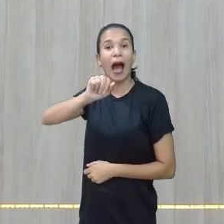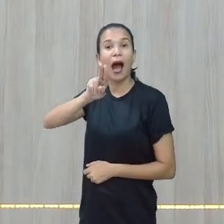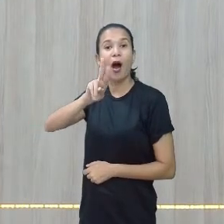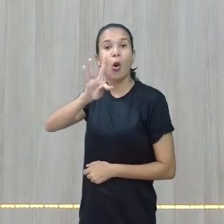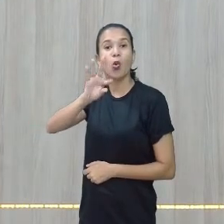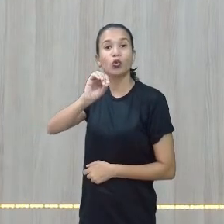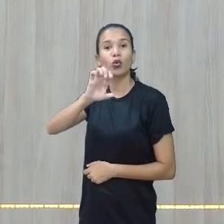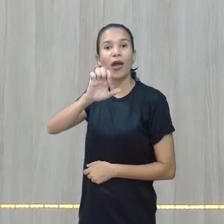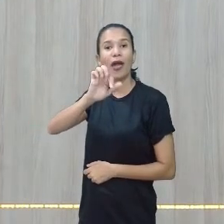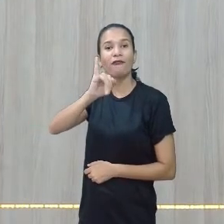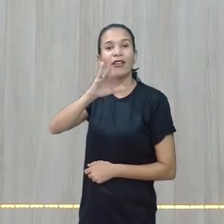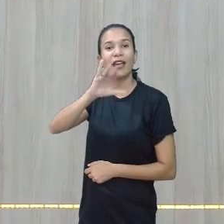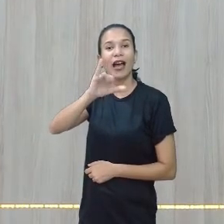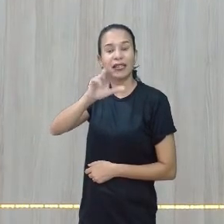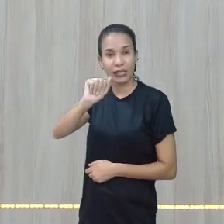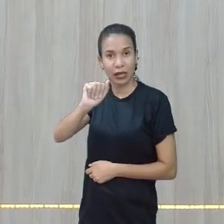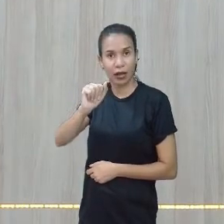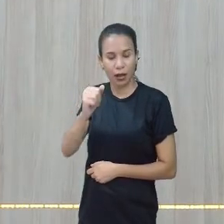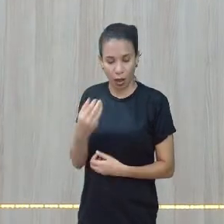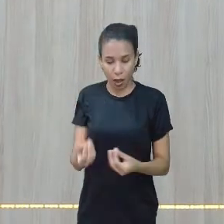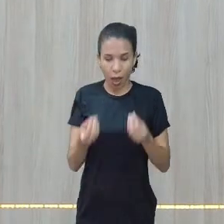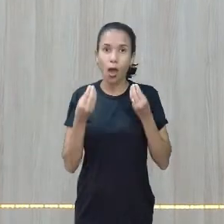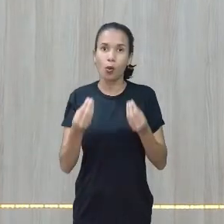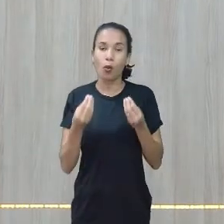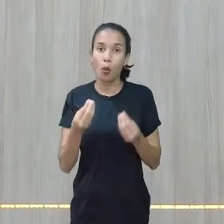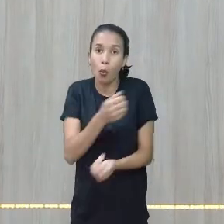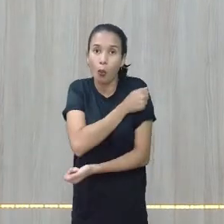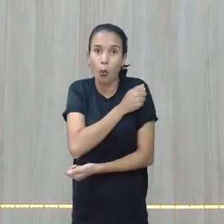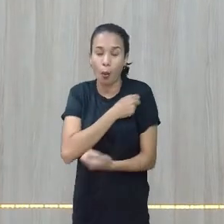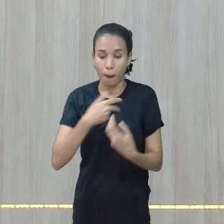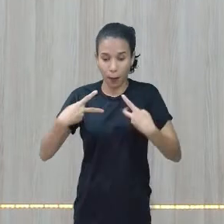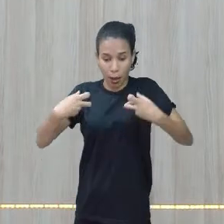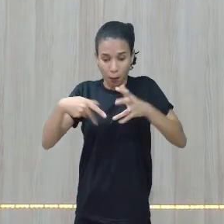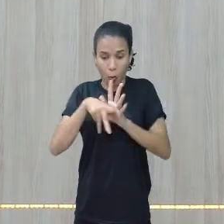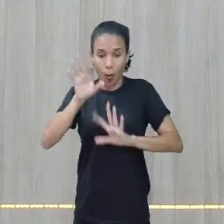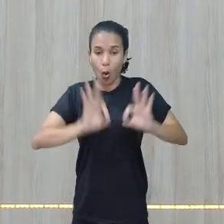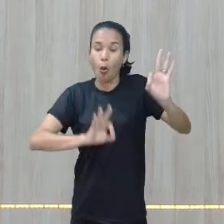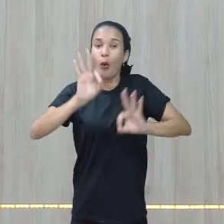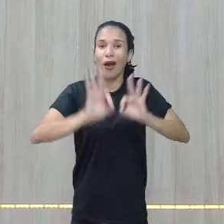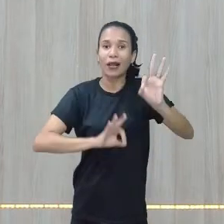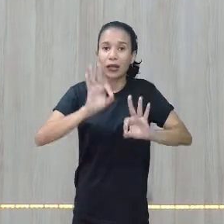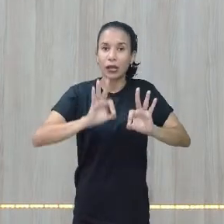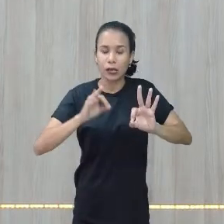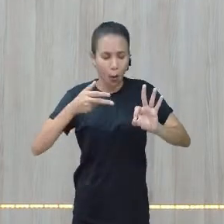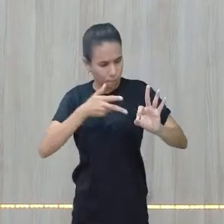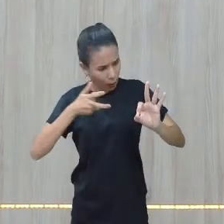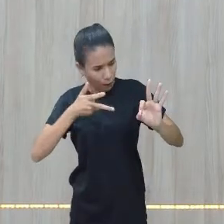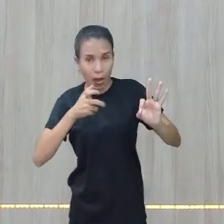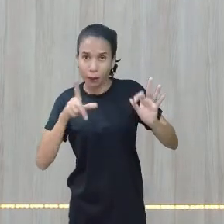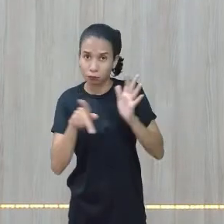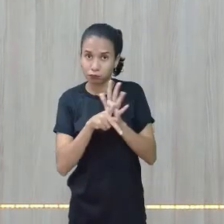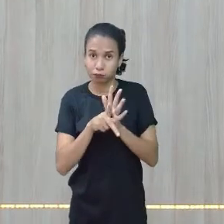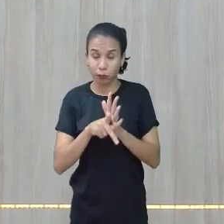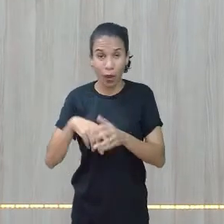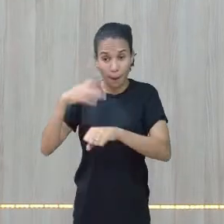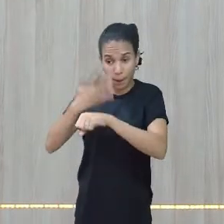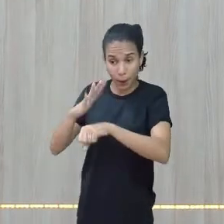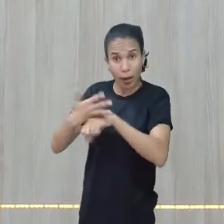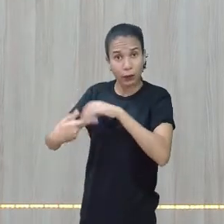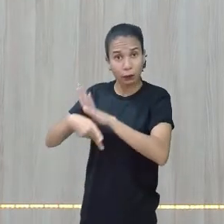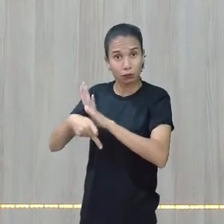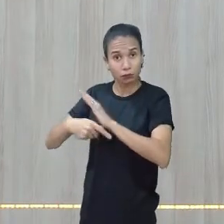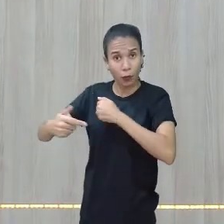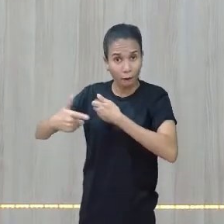esse estudante percebe a sua organização para fazer, né? Então, a gente fala de funções executivas, quando a